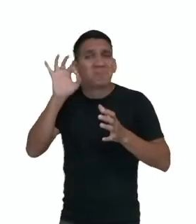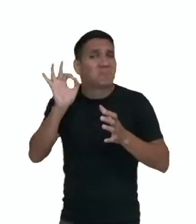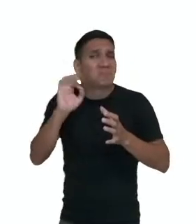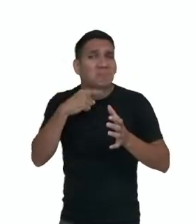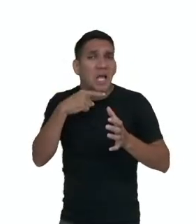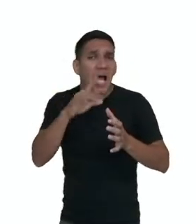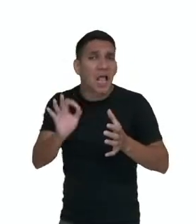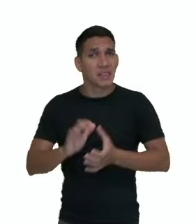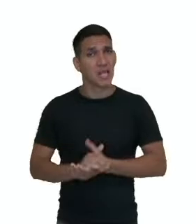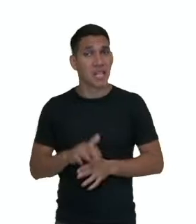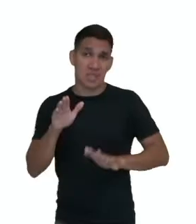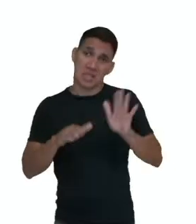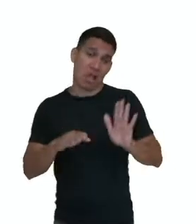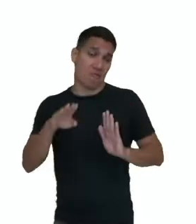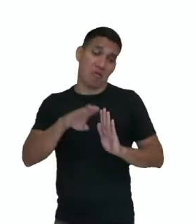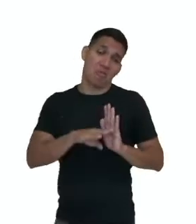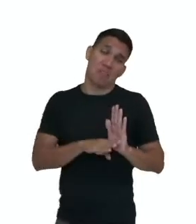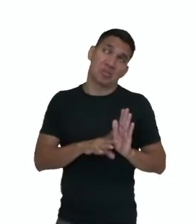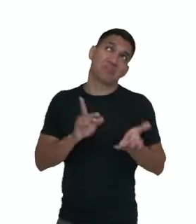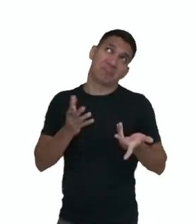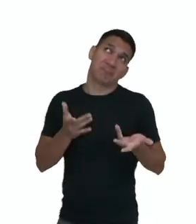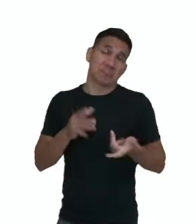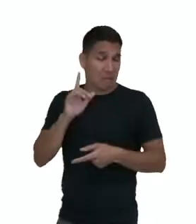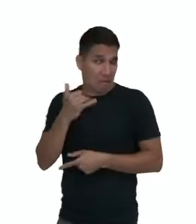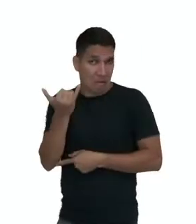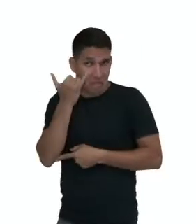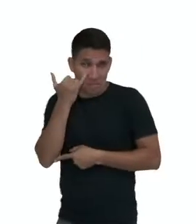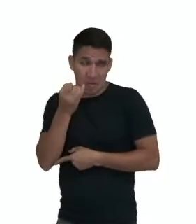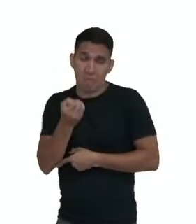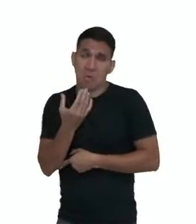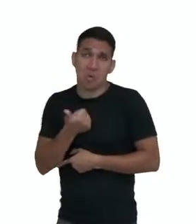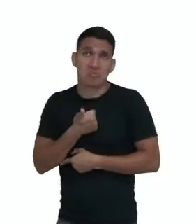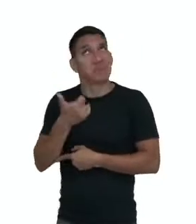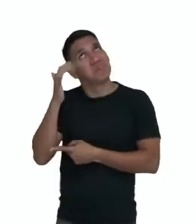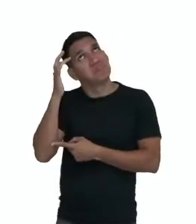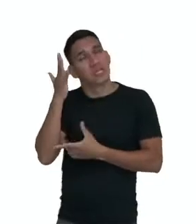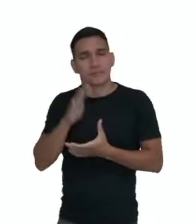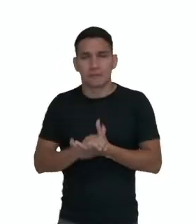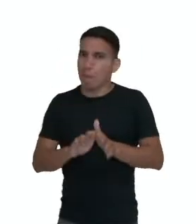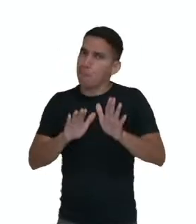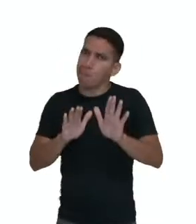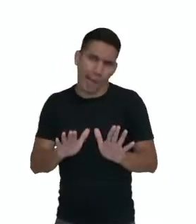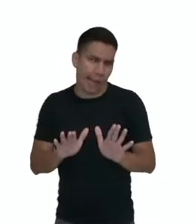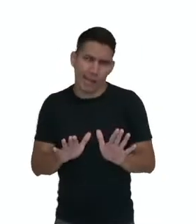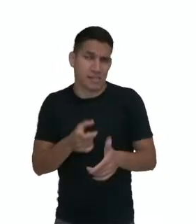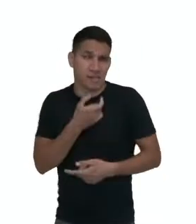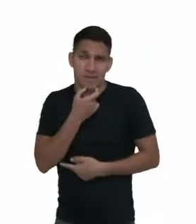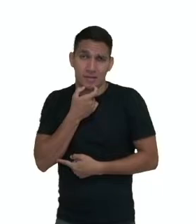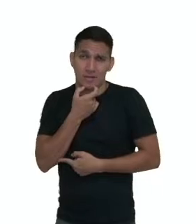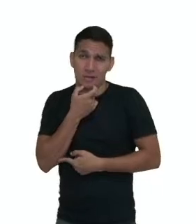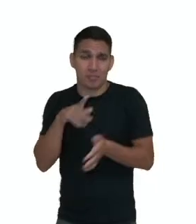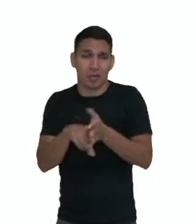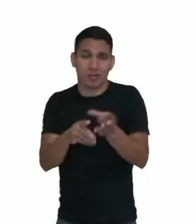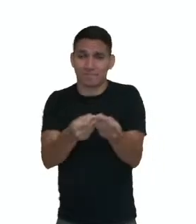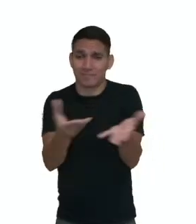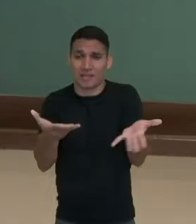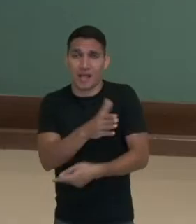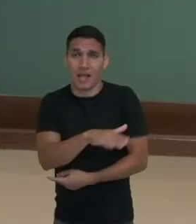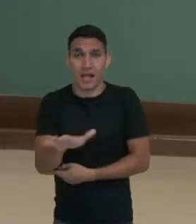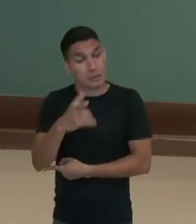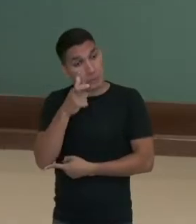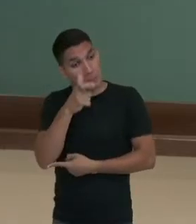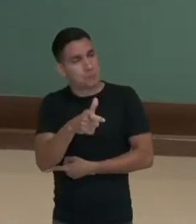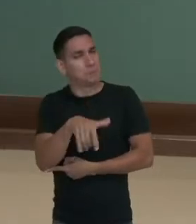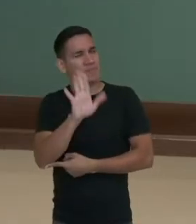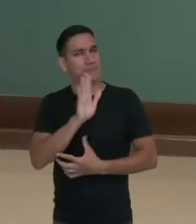Talvez um manual de instrução fosse uma boa ideia, pensou. Mas em inglês, para a garotada se